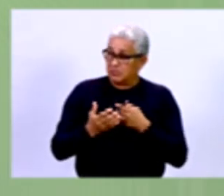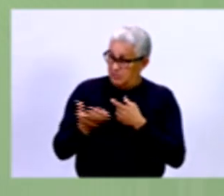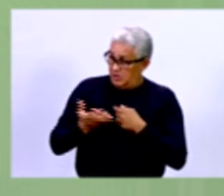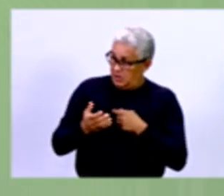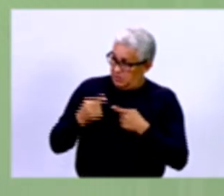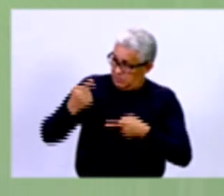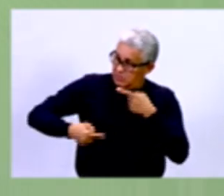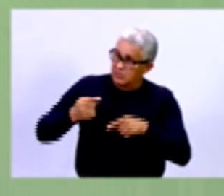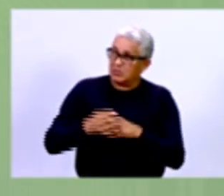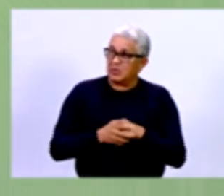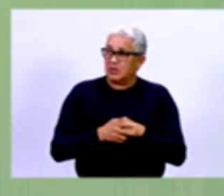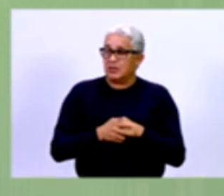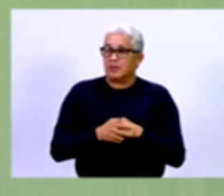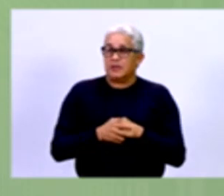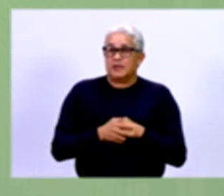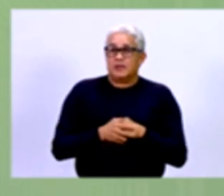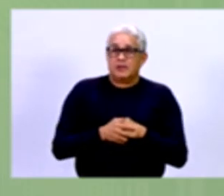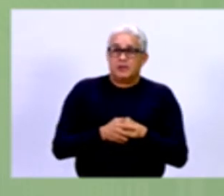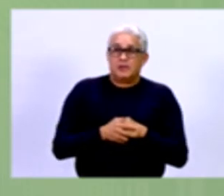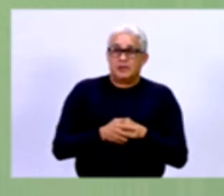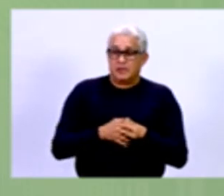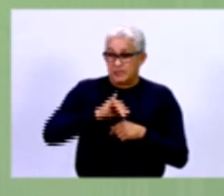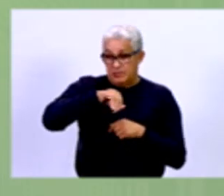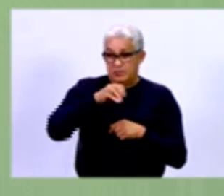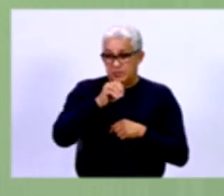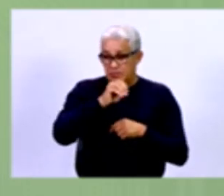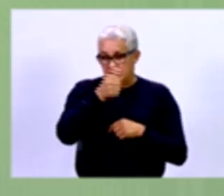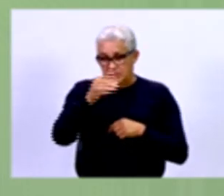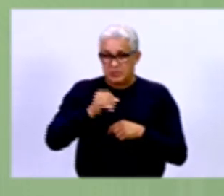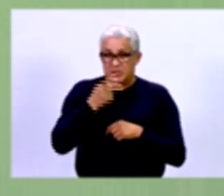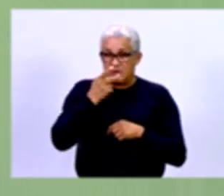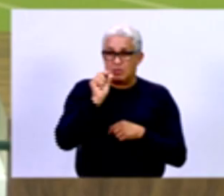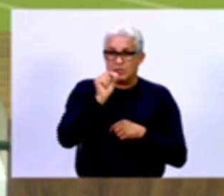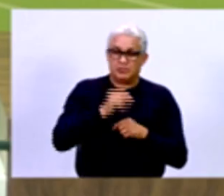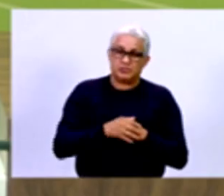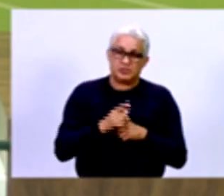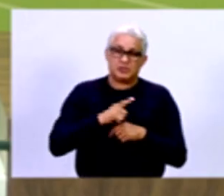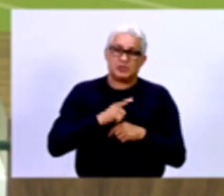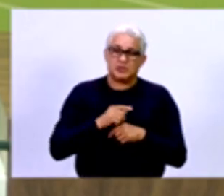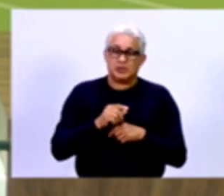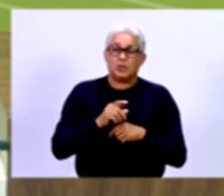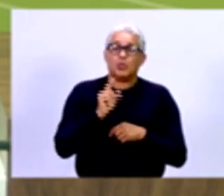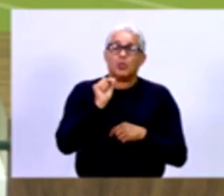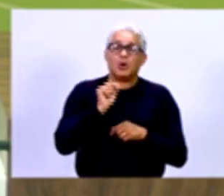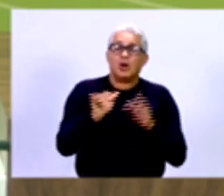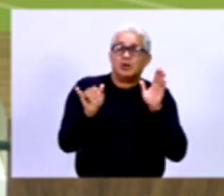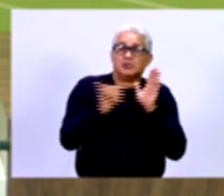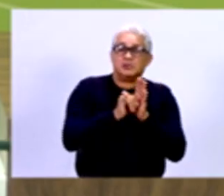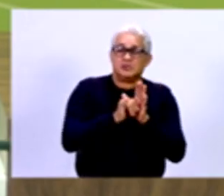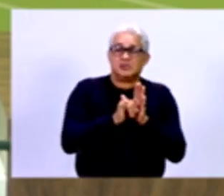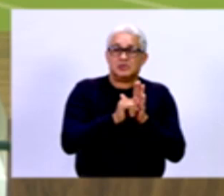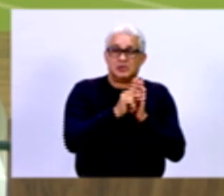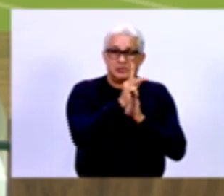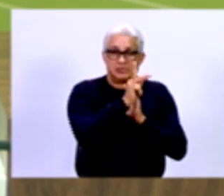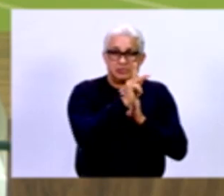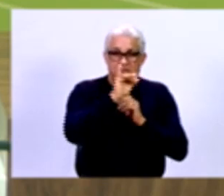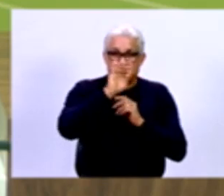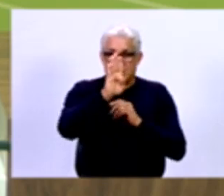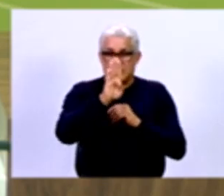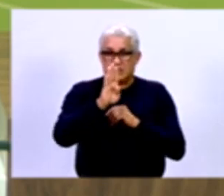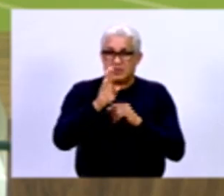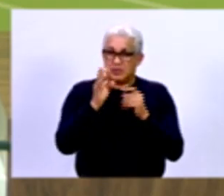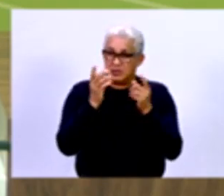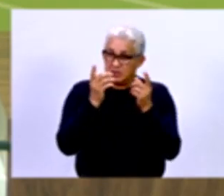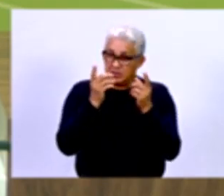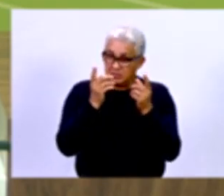favor. Pessoal, como o professor João comentou, a gente vai ter assim essa identidade entre o PIB sobre a ótica da produção e